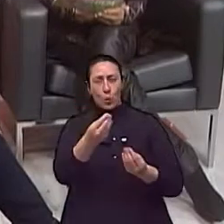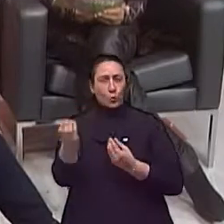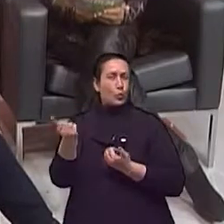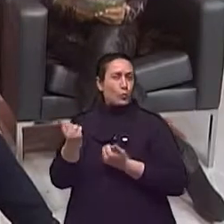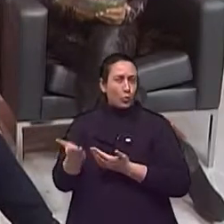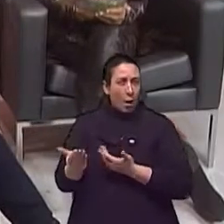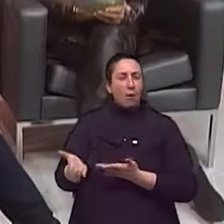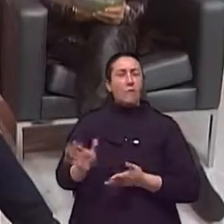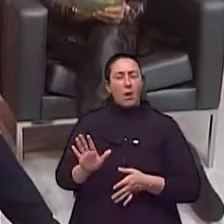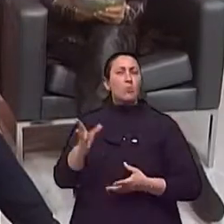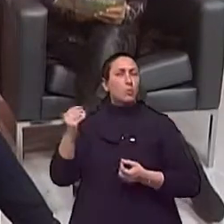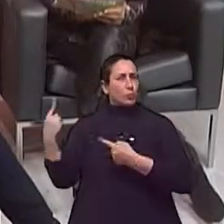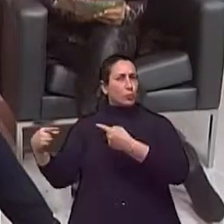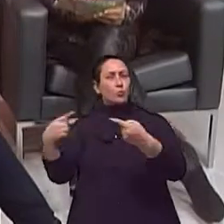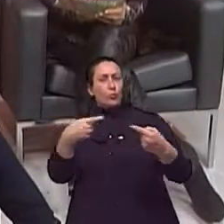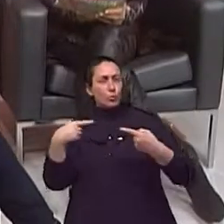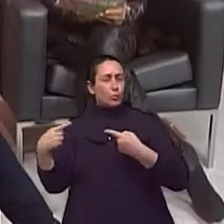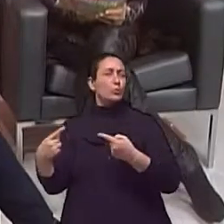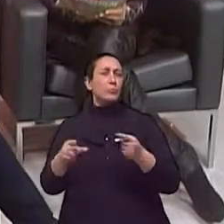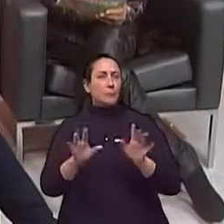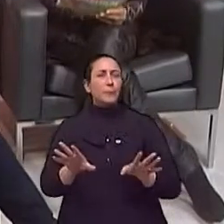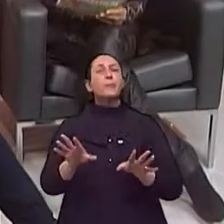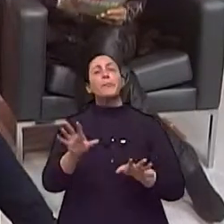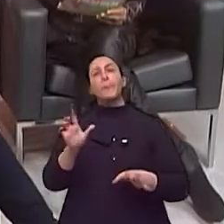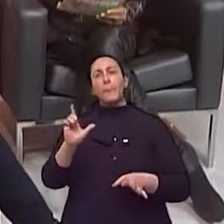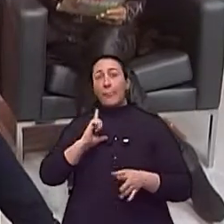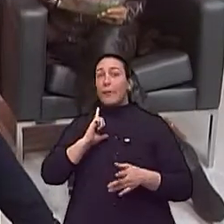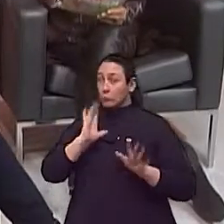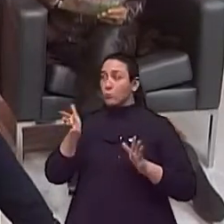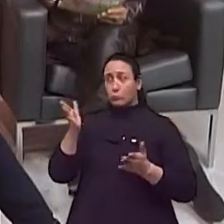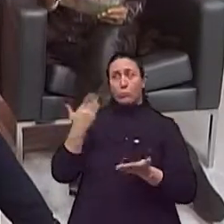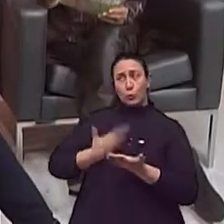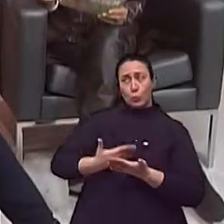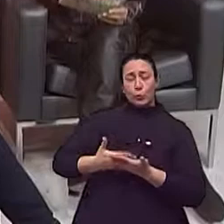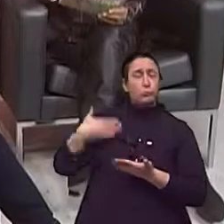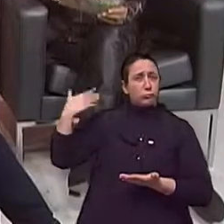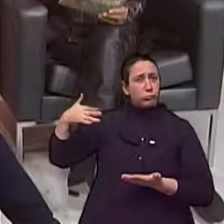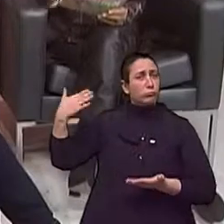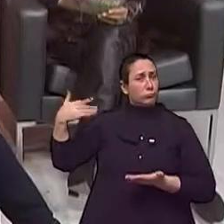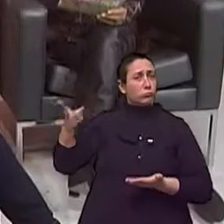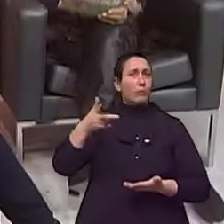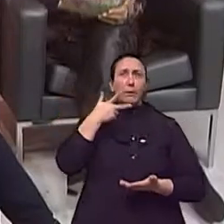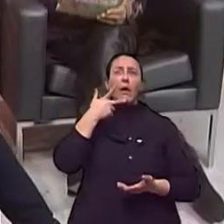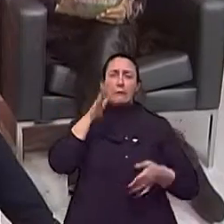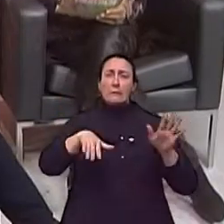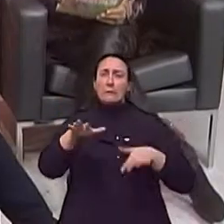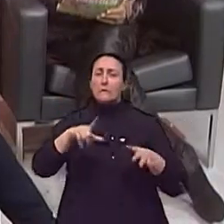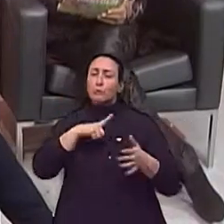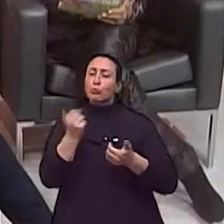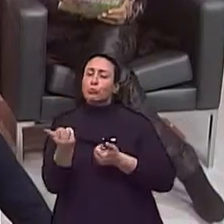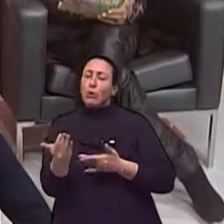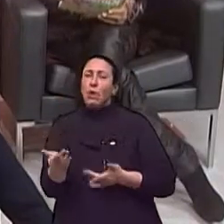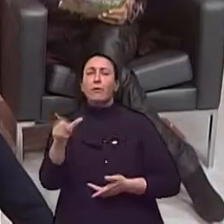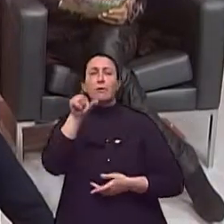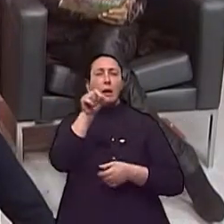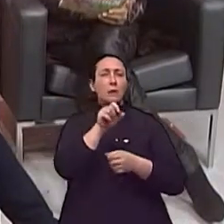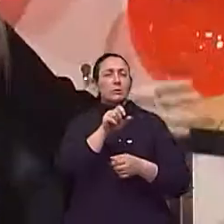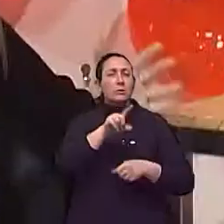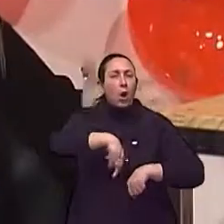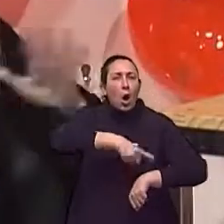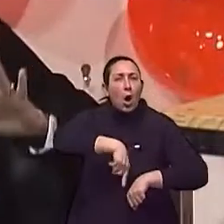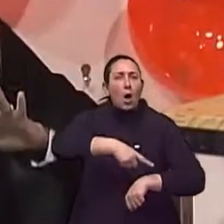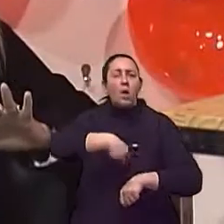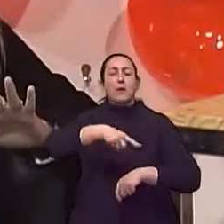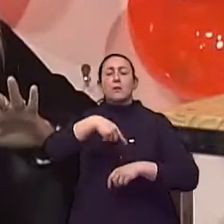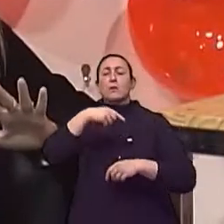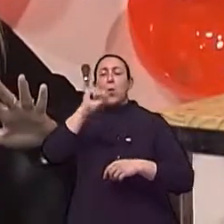isto é bastante discutido né assim é mas que já tem estudos que é prejudicial o jovem que fica 6 horas 8 horas em cima do computador exatamente eu acho que